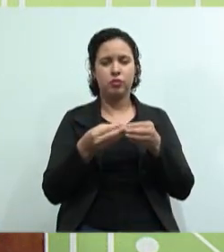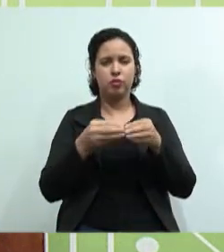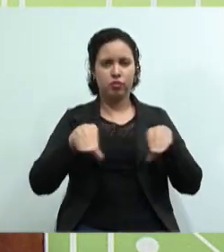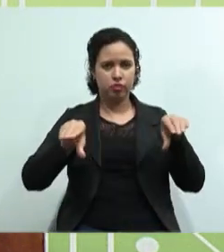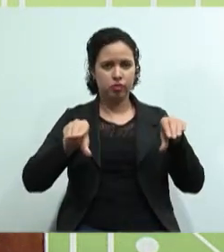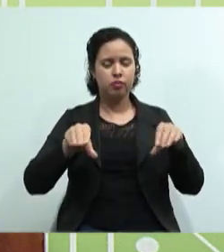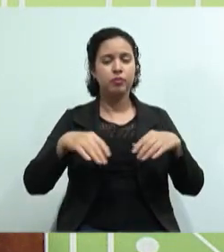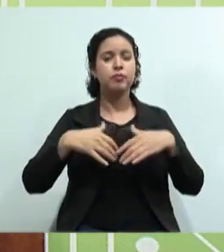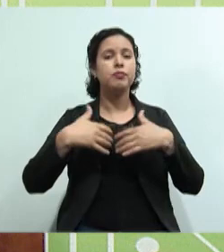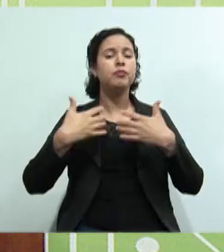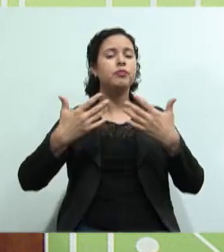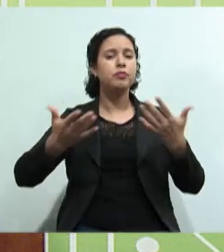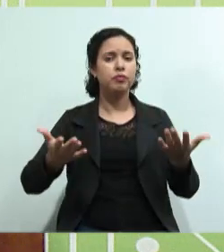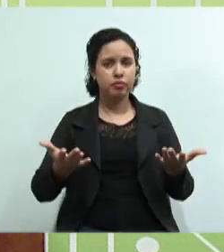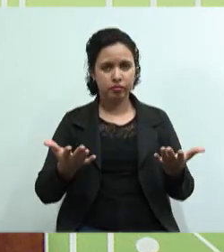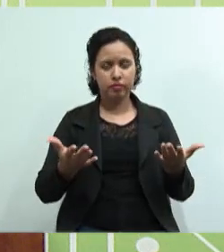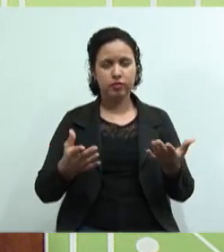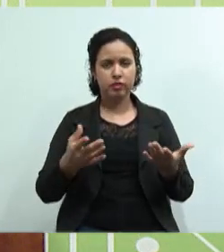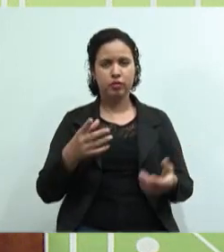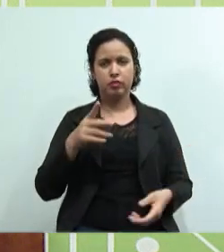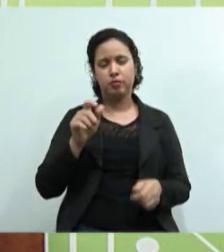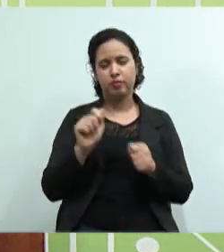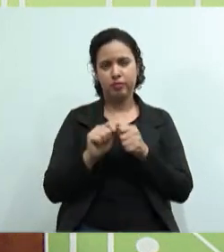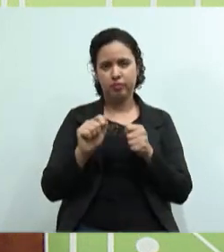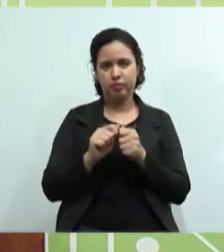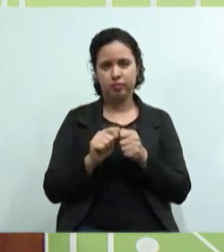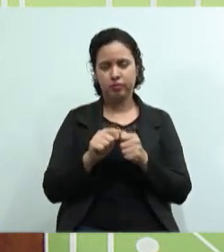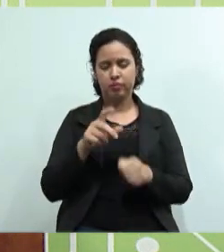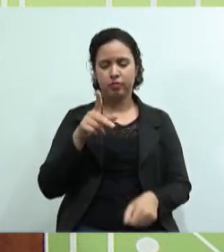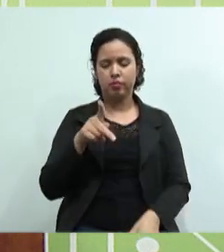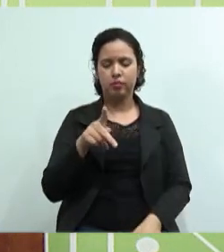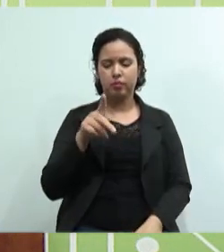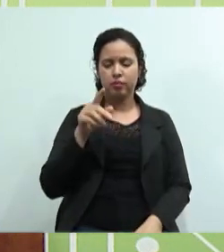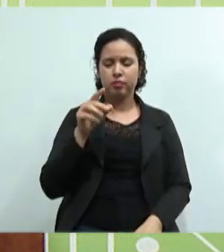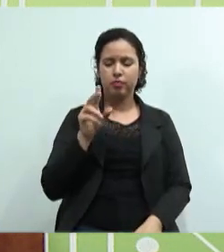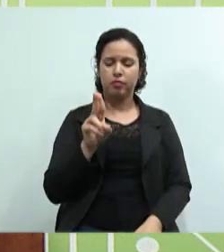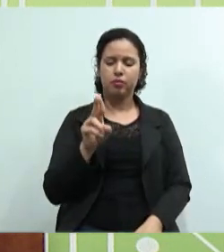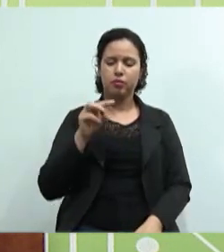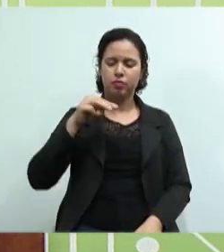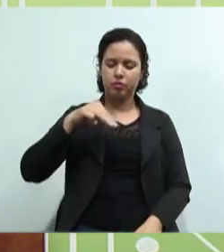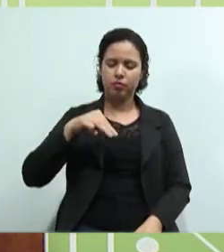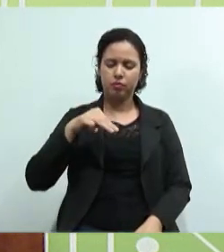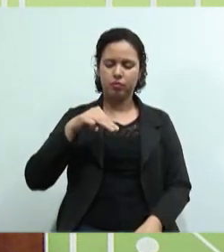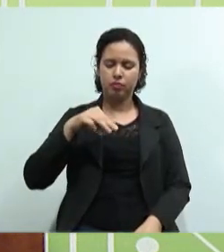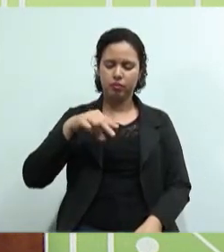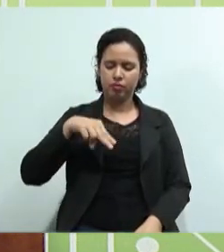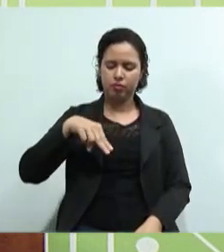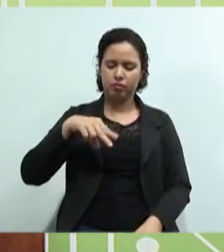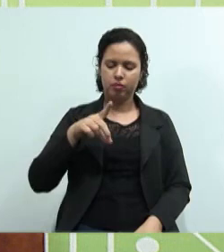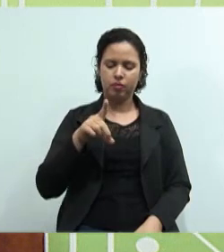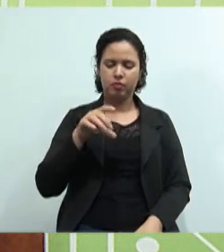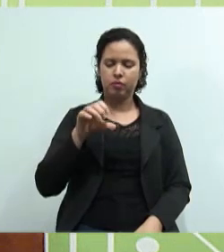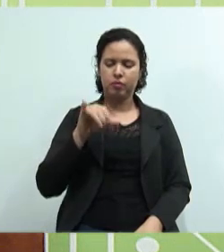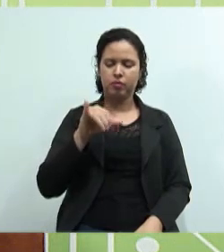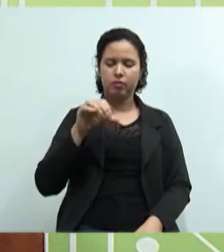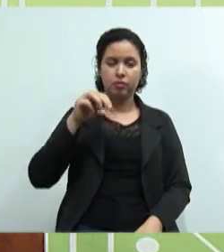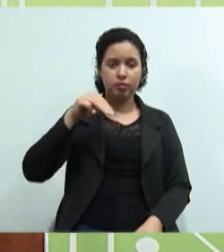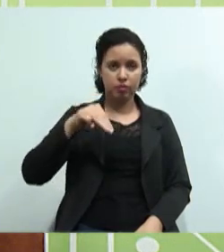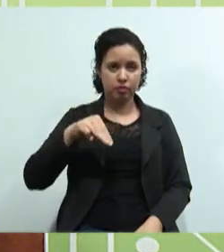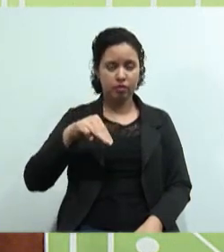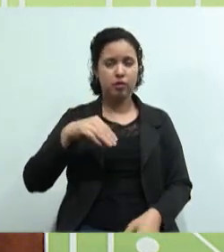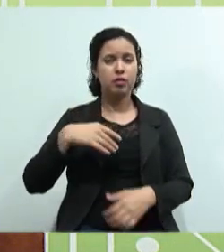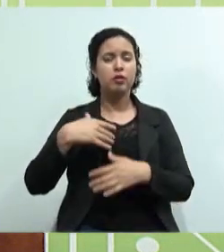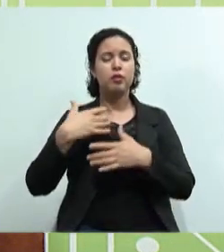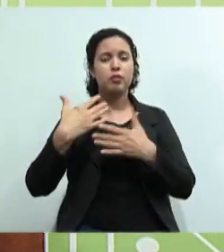produzir um pudim de leite condensado, porque esse pudim que eu vou vender para vocês da minha cooperativa, ele é o quê? Ele é um pudim especial, não é